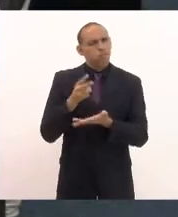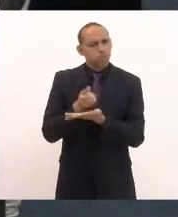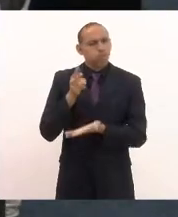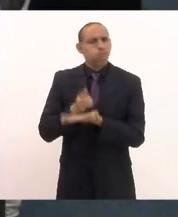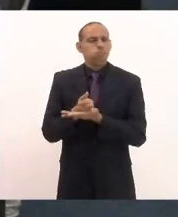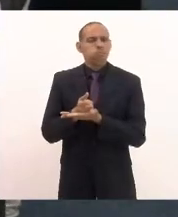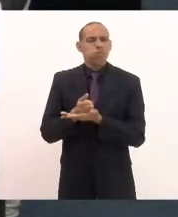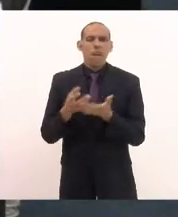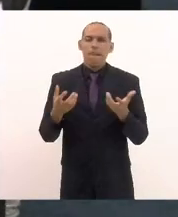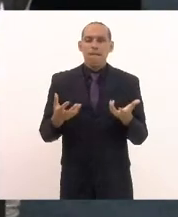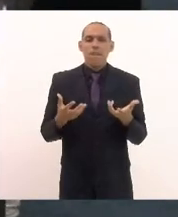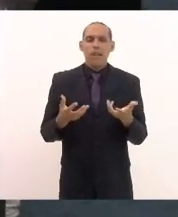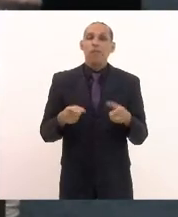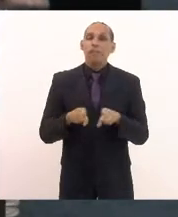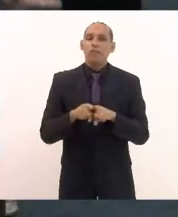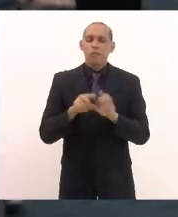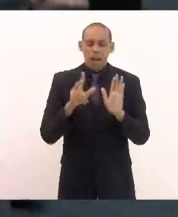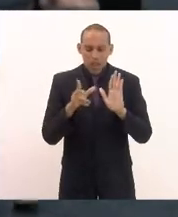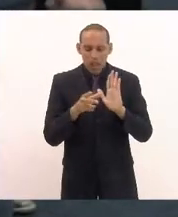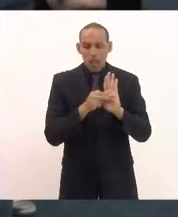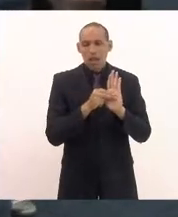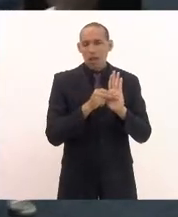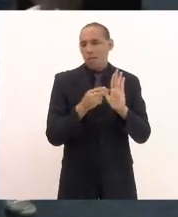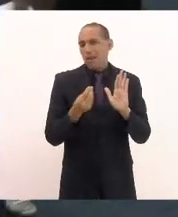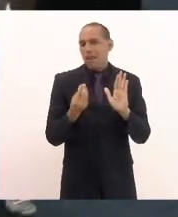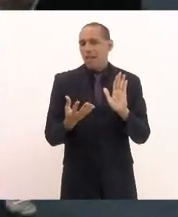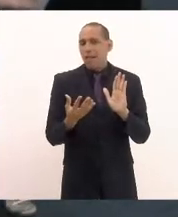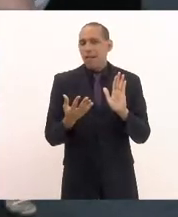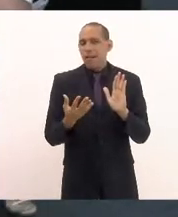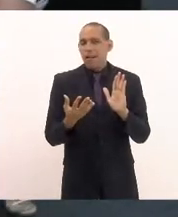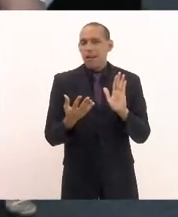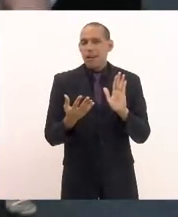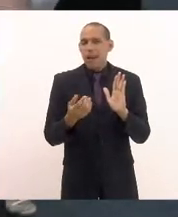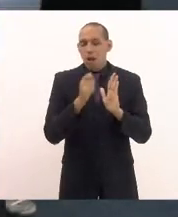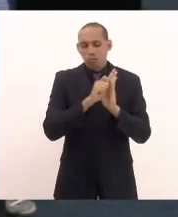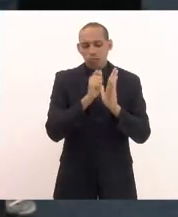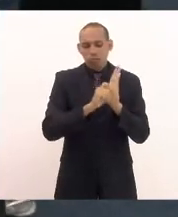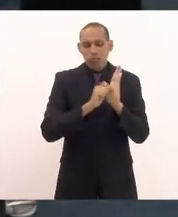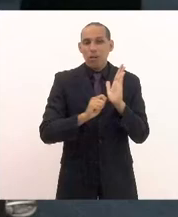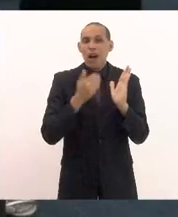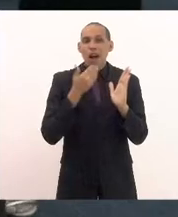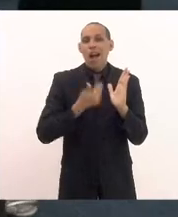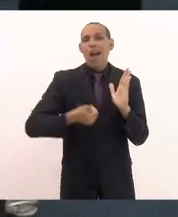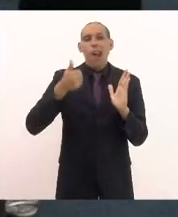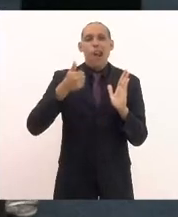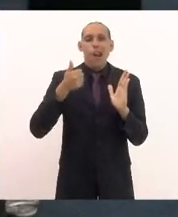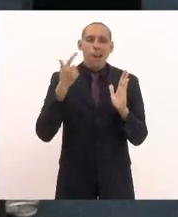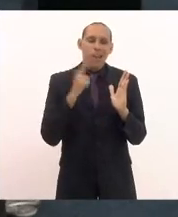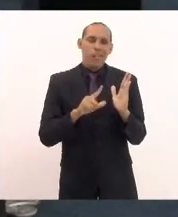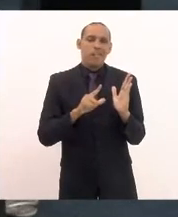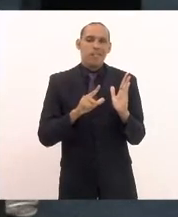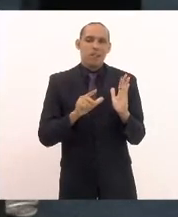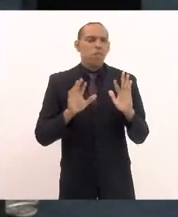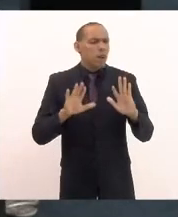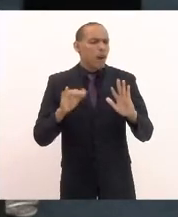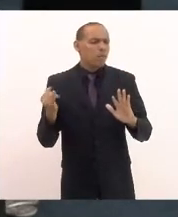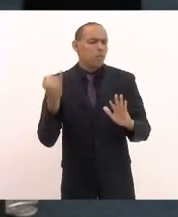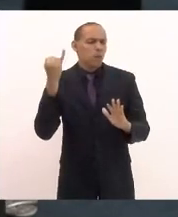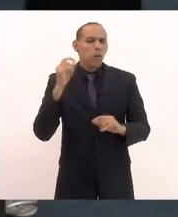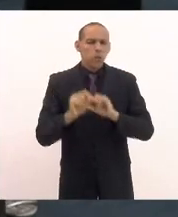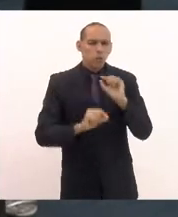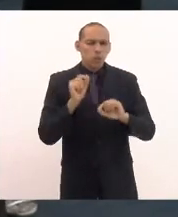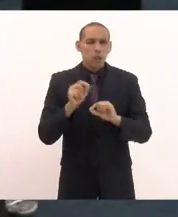prevaleça e faça algumas emendas para melhorar a redação. Mas eu acho muito importante que